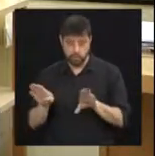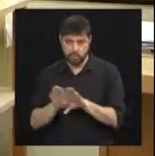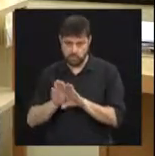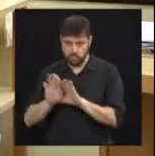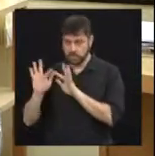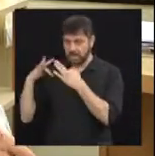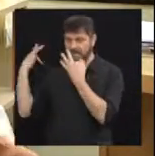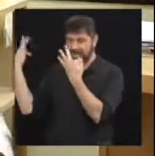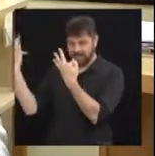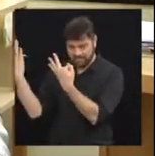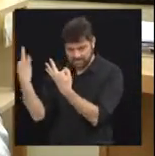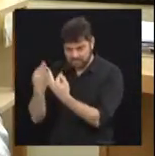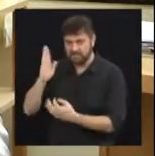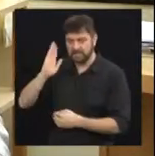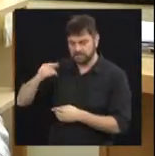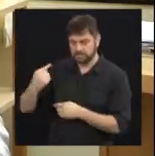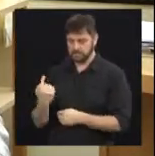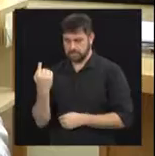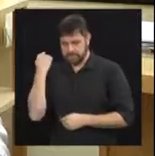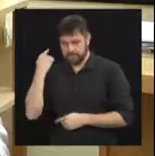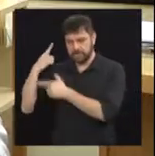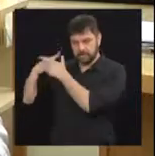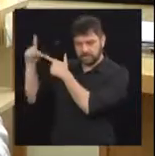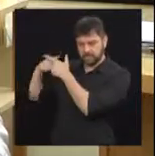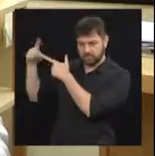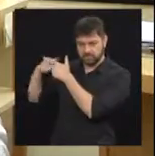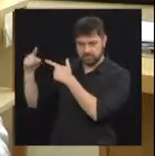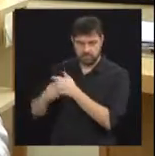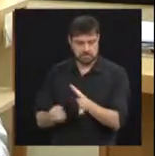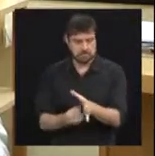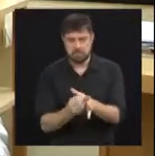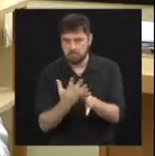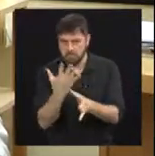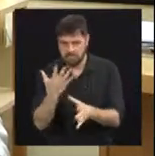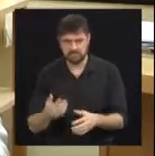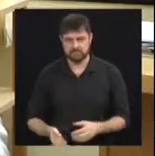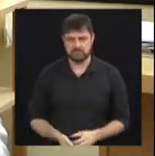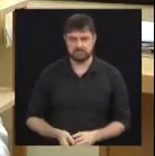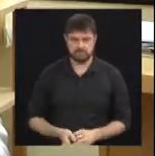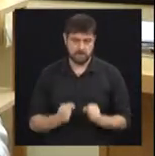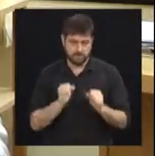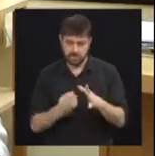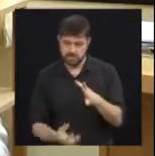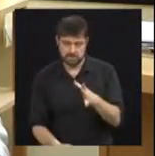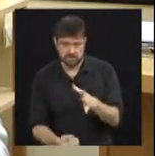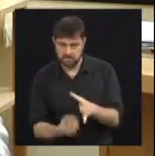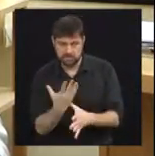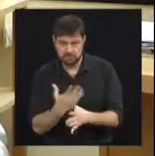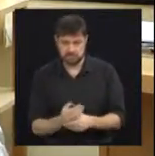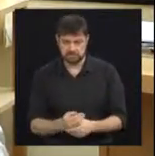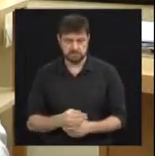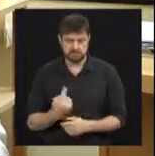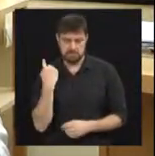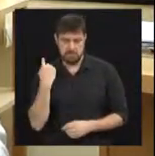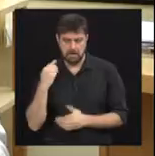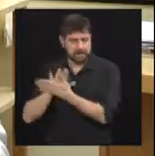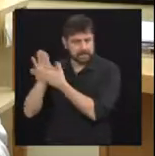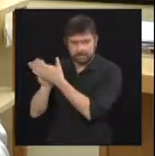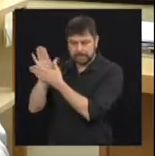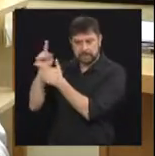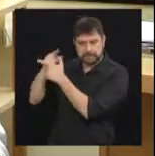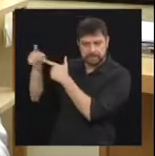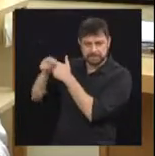hereditário associado à questão da infertilidade, mas muitas das vezes, muitos dos fatores podem acontecer sem que haja